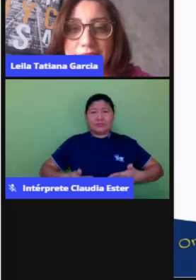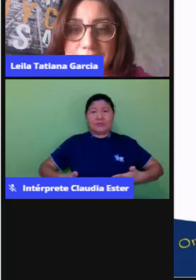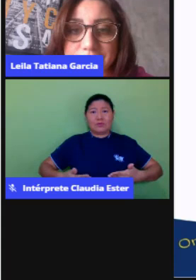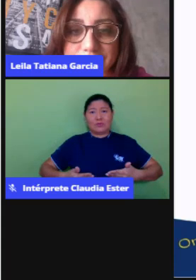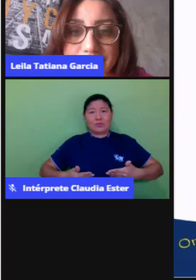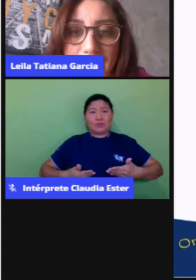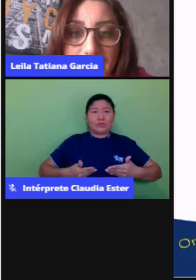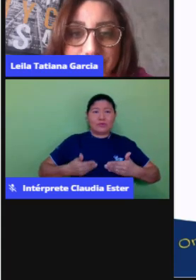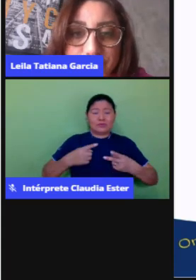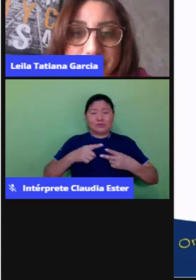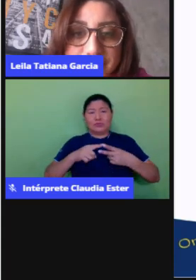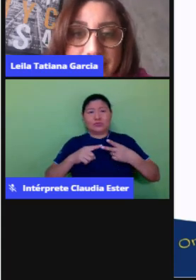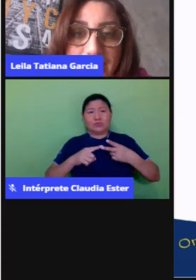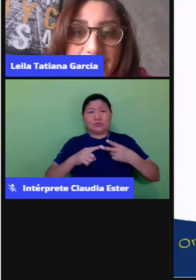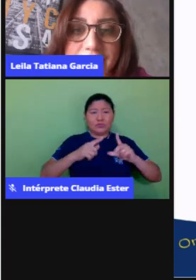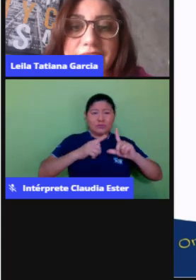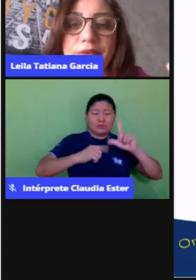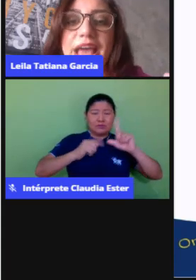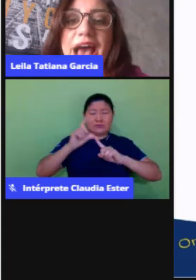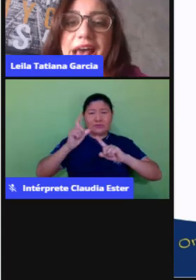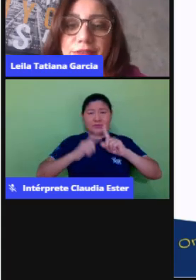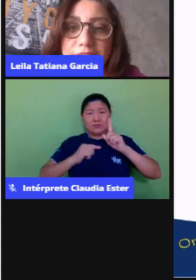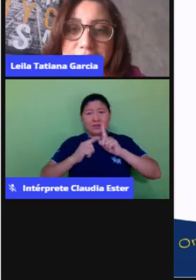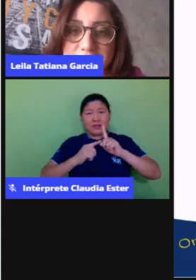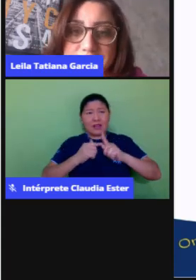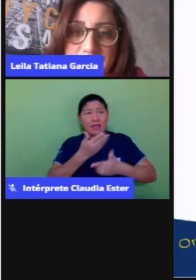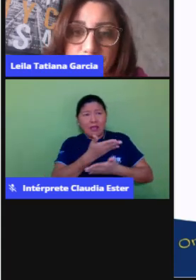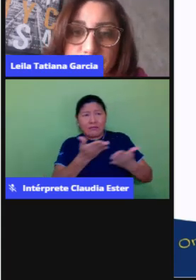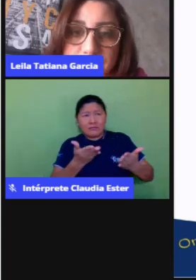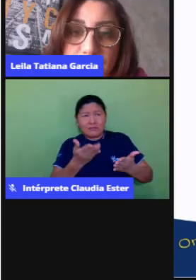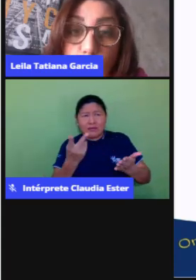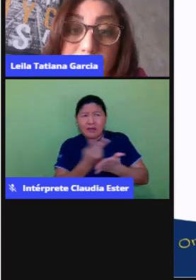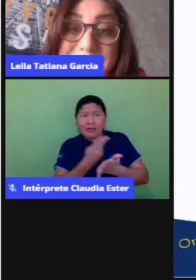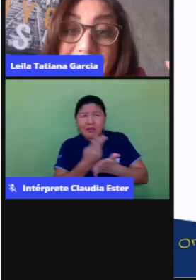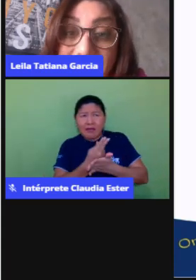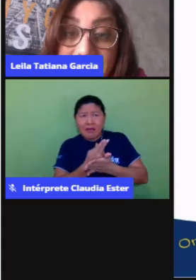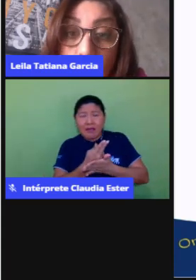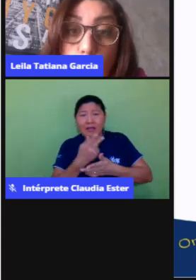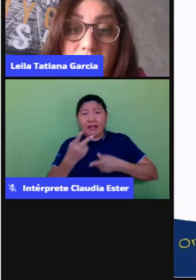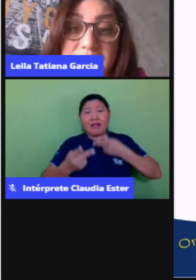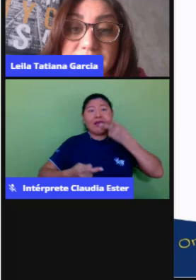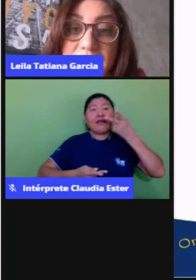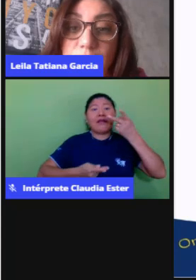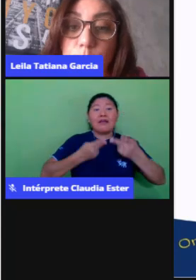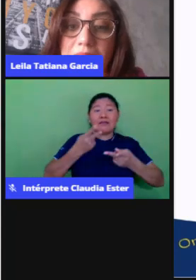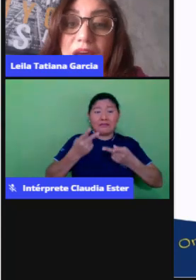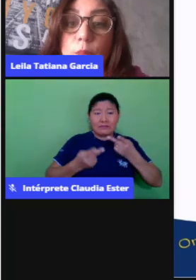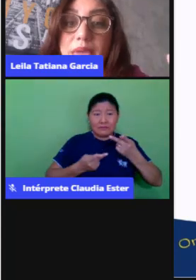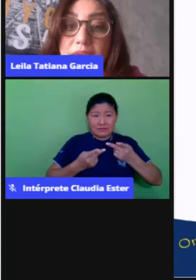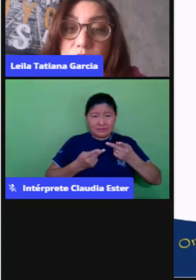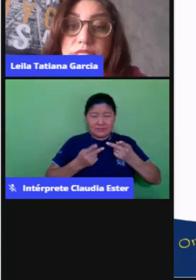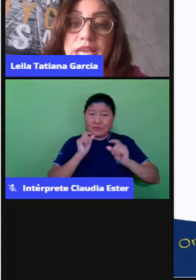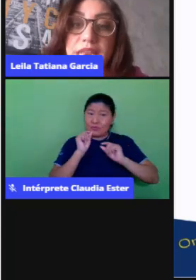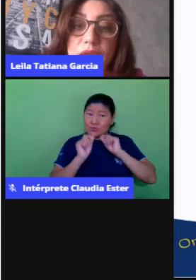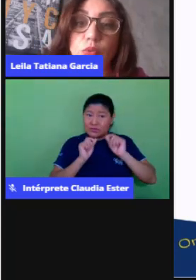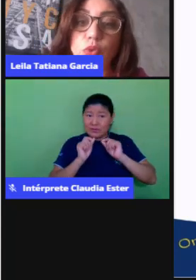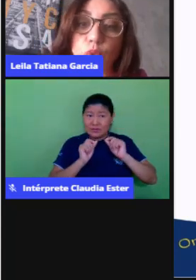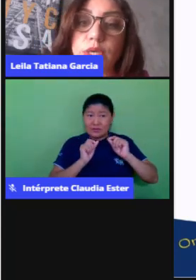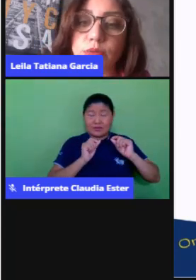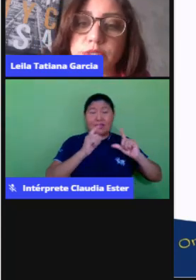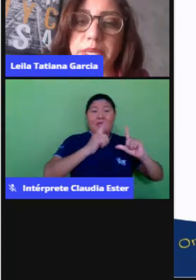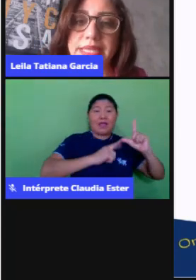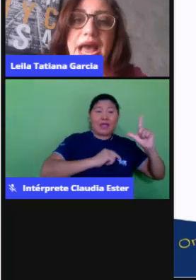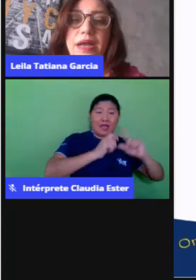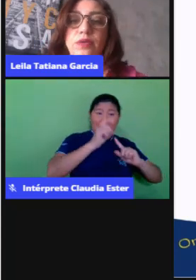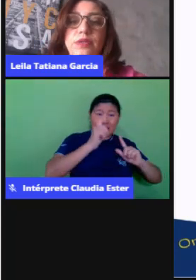2 estrelas nesse caso. Vocês entenderam errado, ele diz. Eu disse que cortar uma estrela do mar ao meio seria